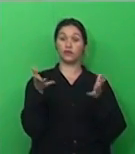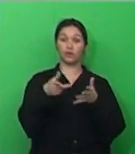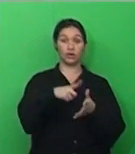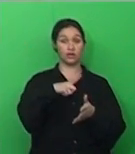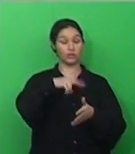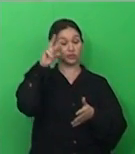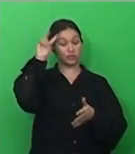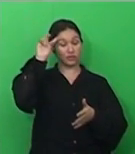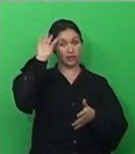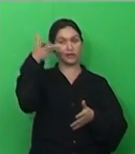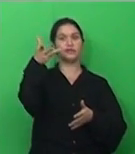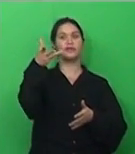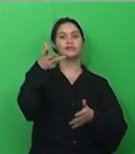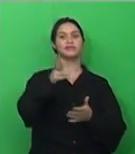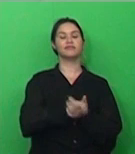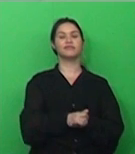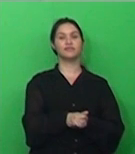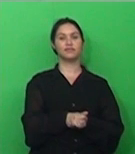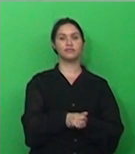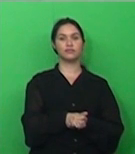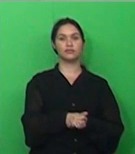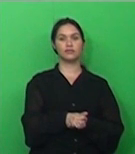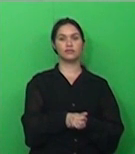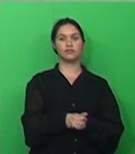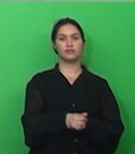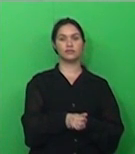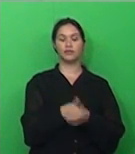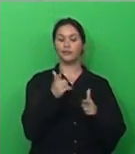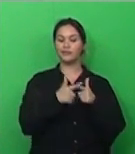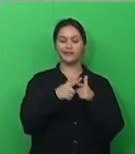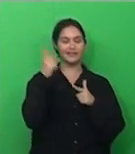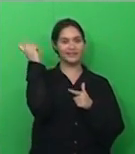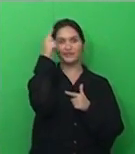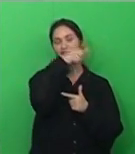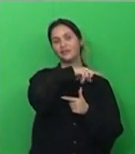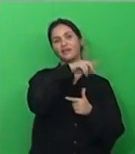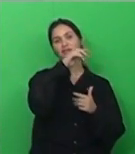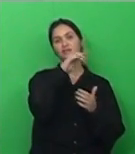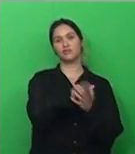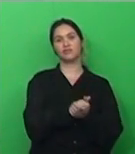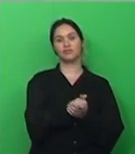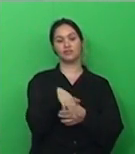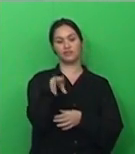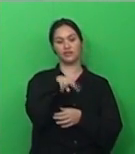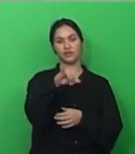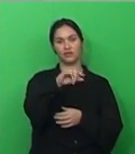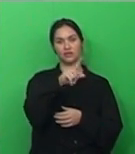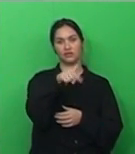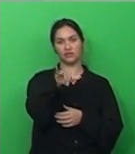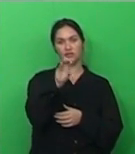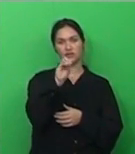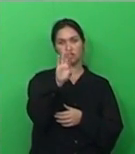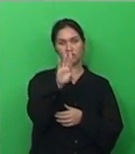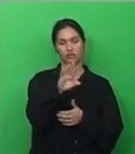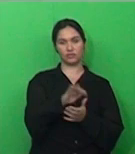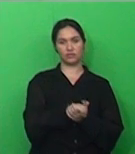solução. Eu não sei por que tanta dificuldade, gente. Né, vereador Zaira? Tanta dificuldade.